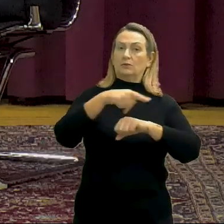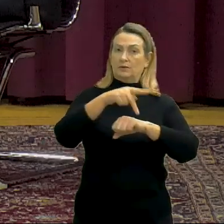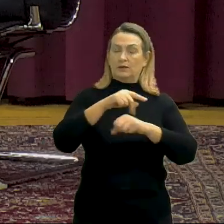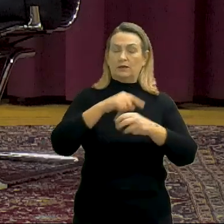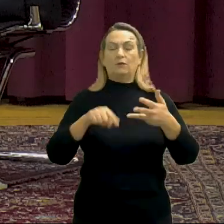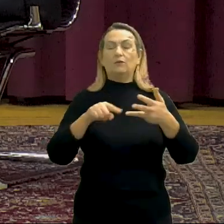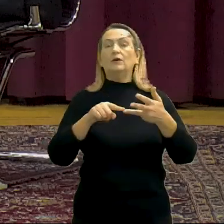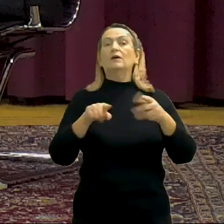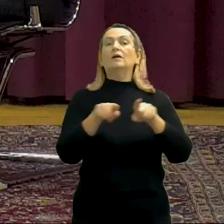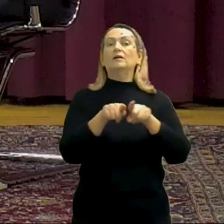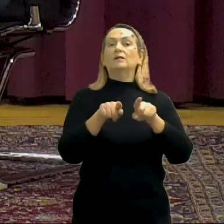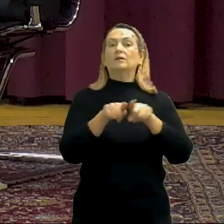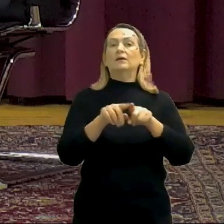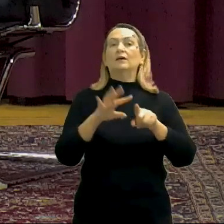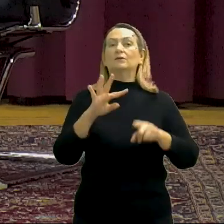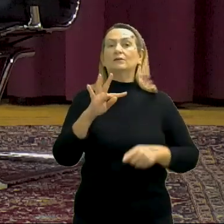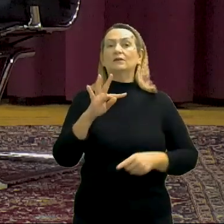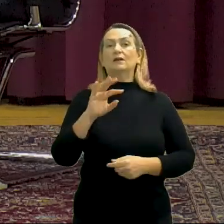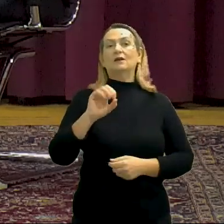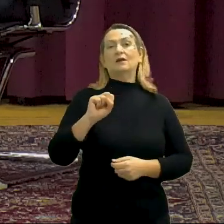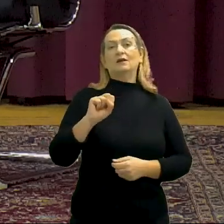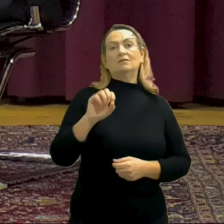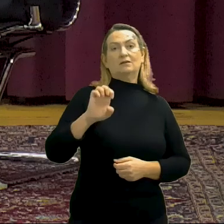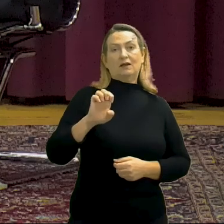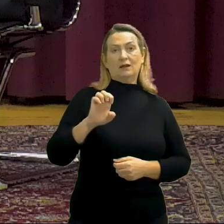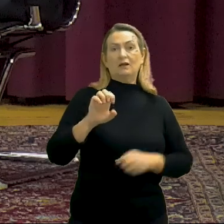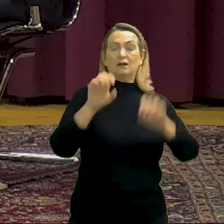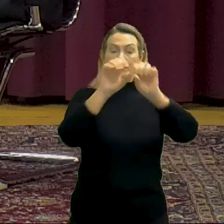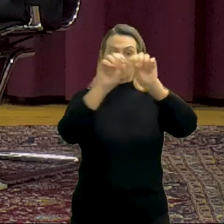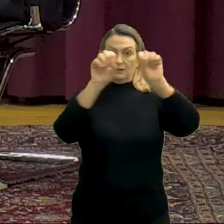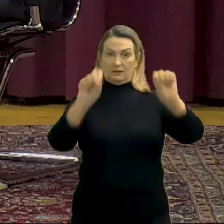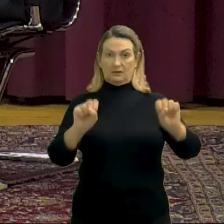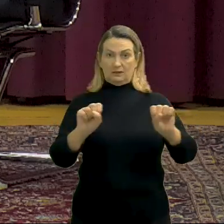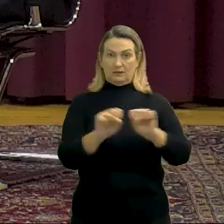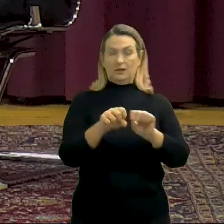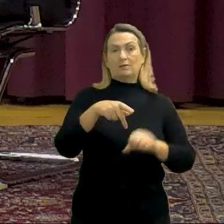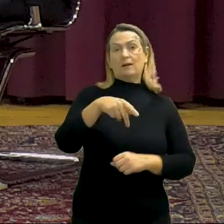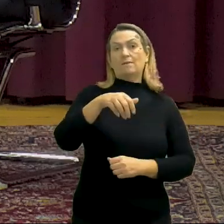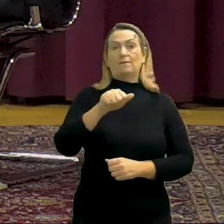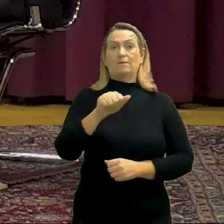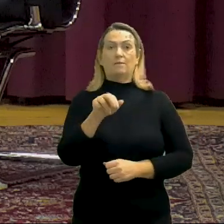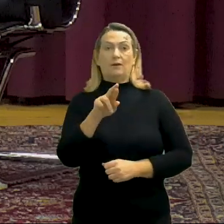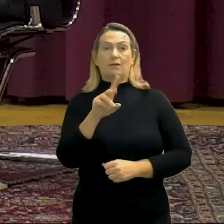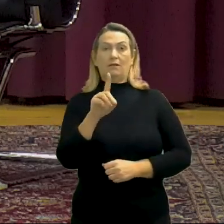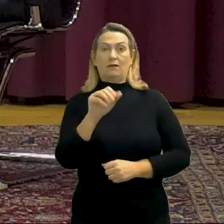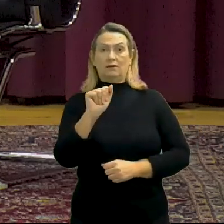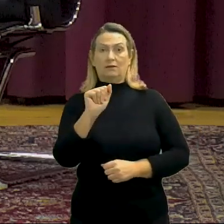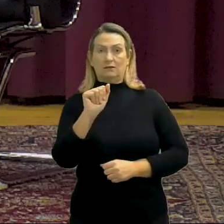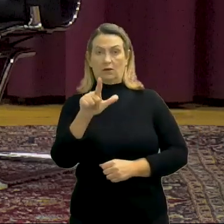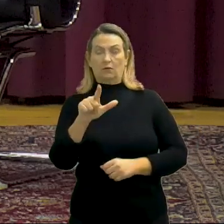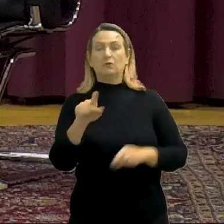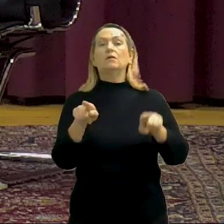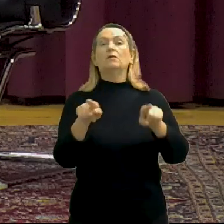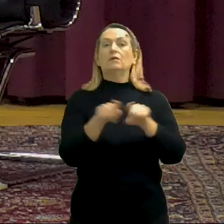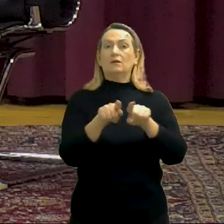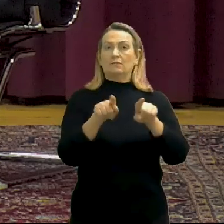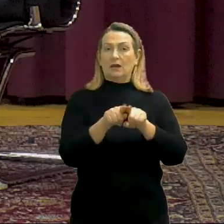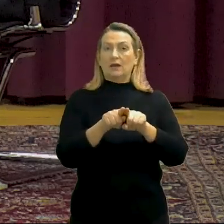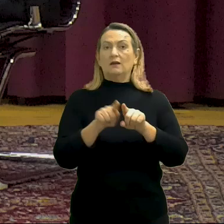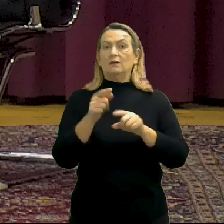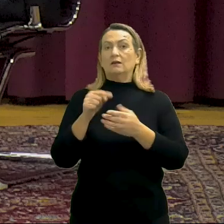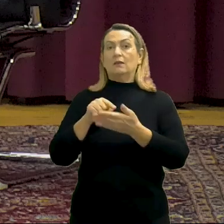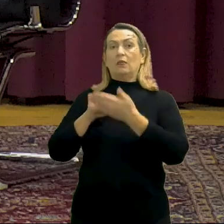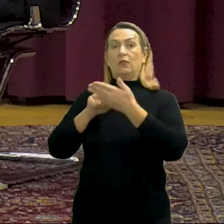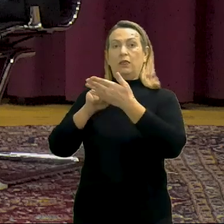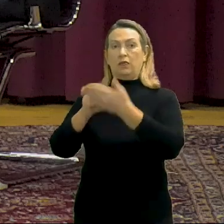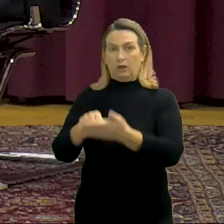Pardal do TSE que também chegará ao Ministério Público Então essas essas essas formas de